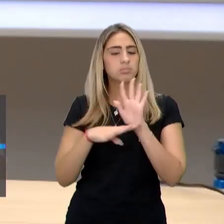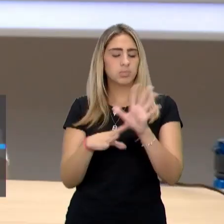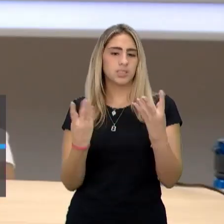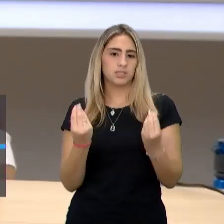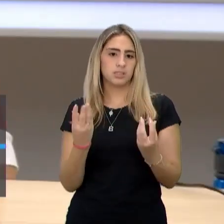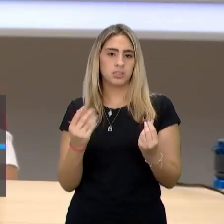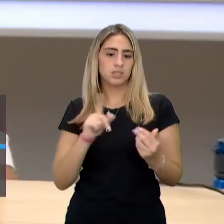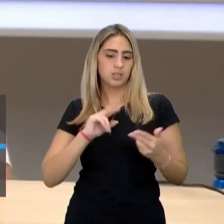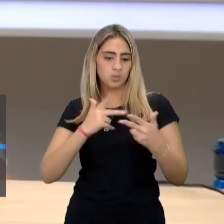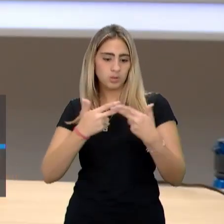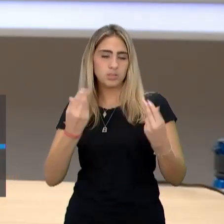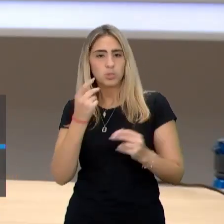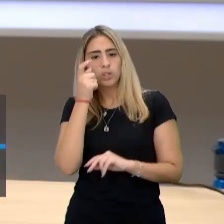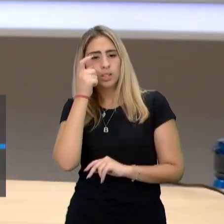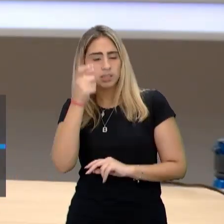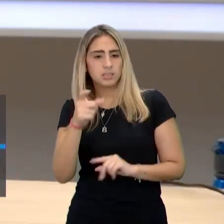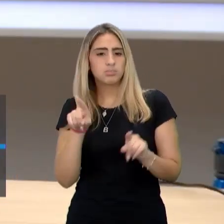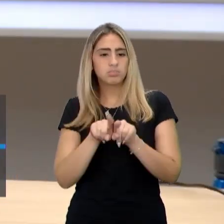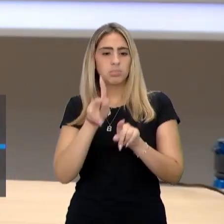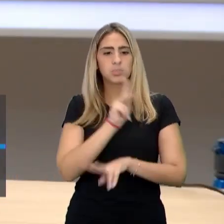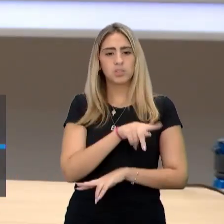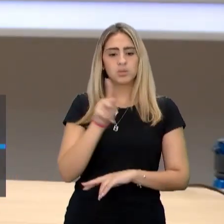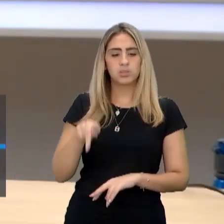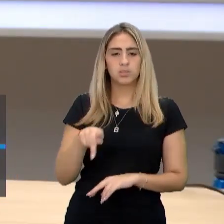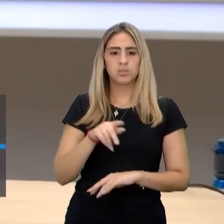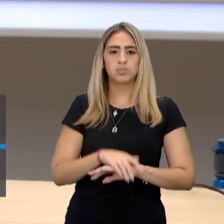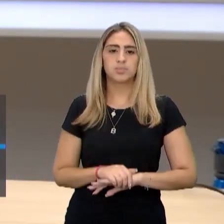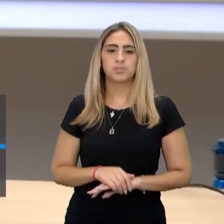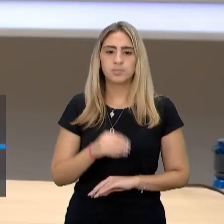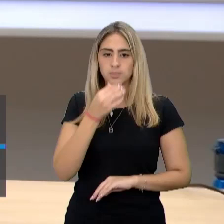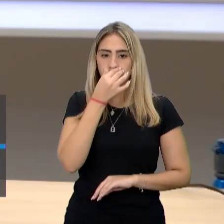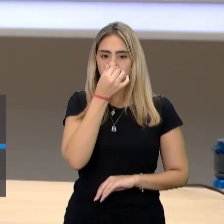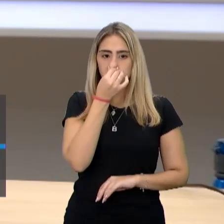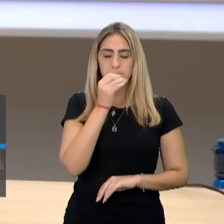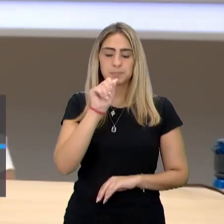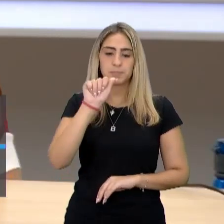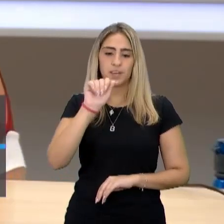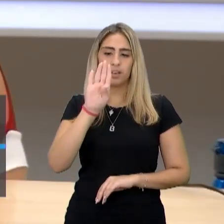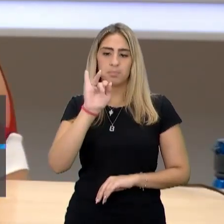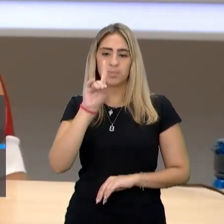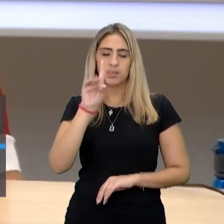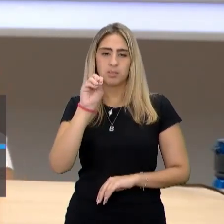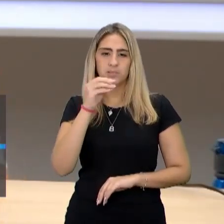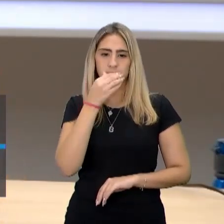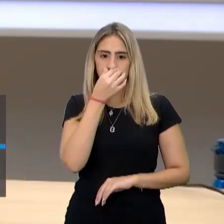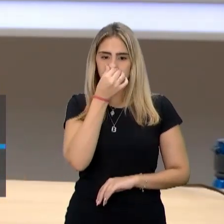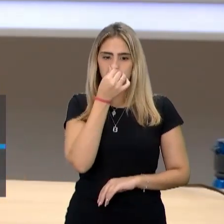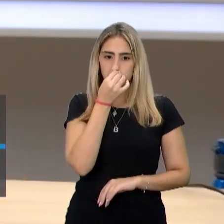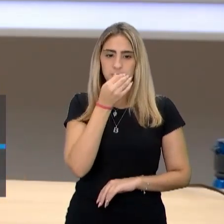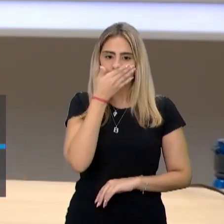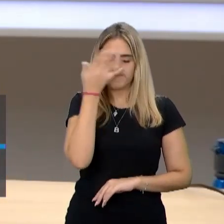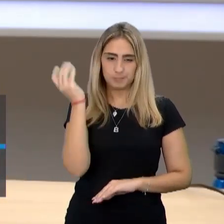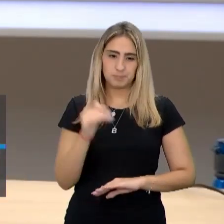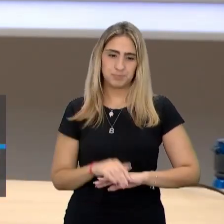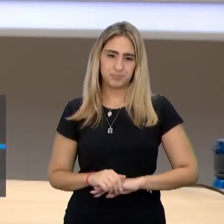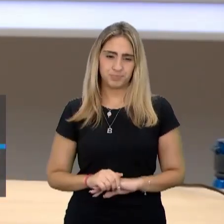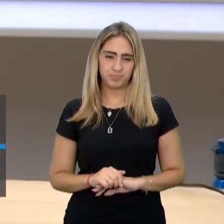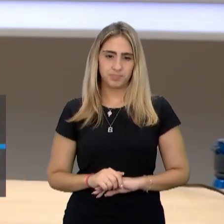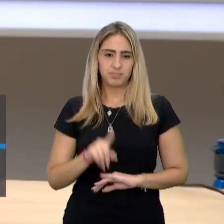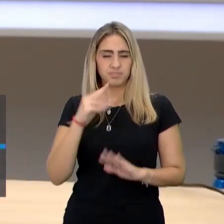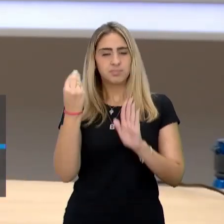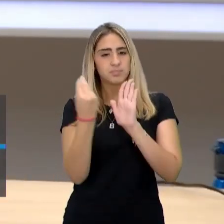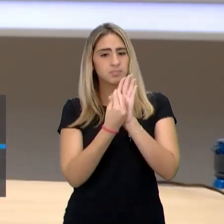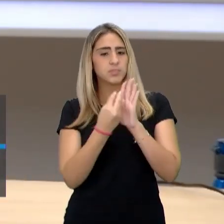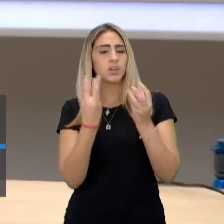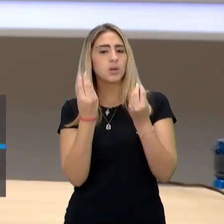tem coisas muito interessantes. O professor Ábido, eu não sei bem se é esse o nome. Não tem problema. Ele